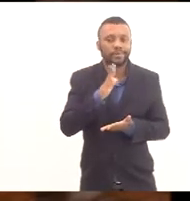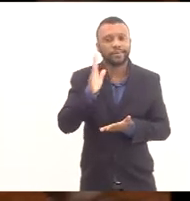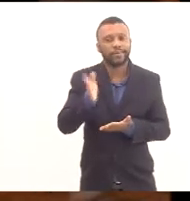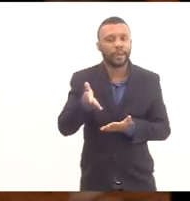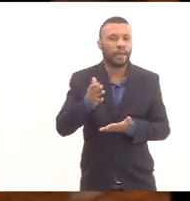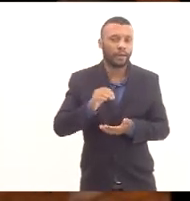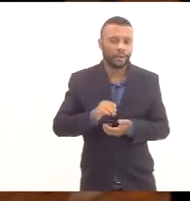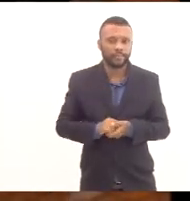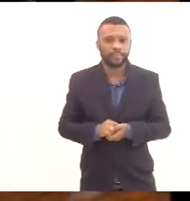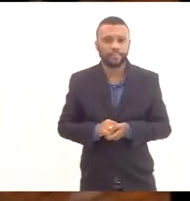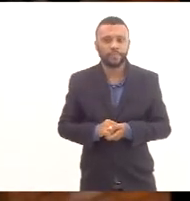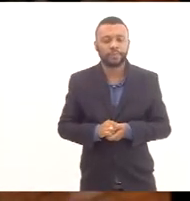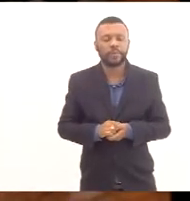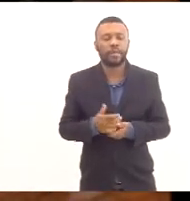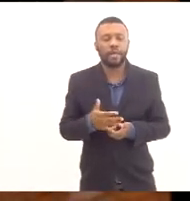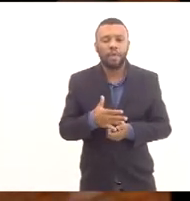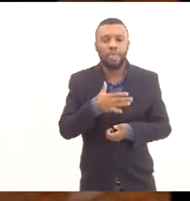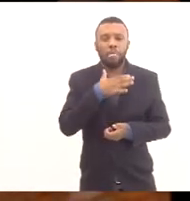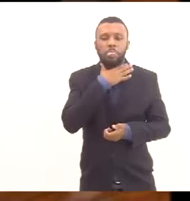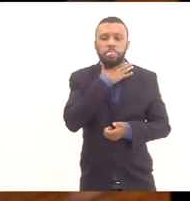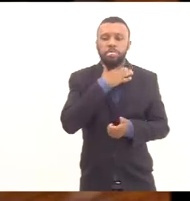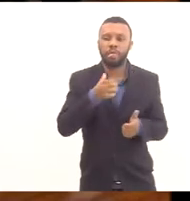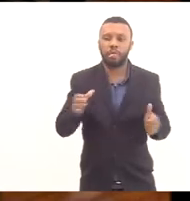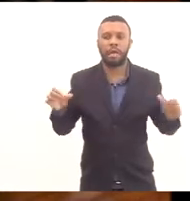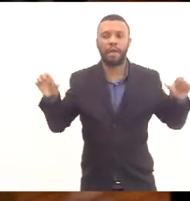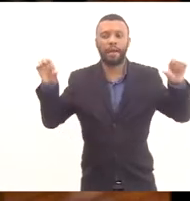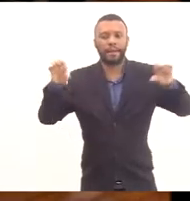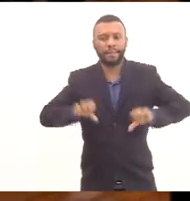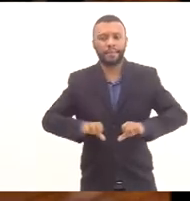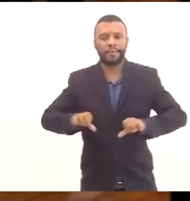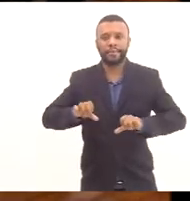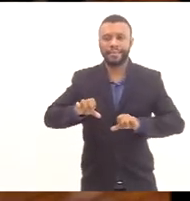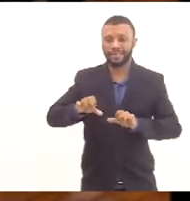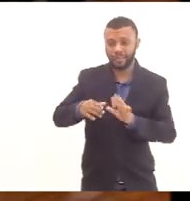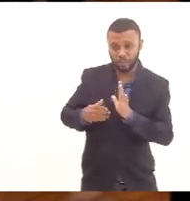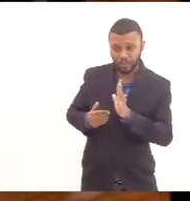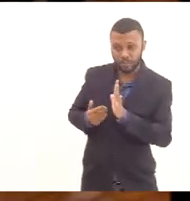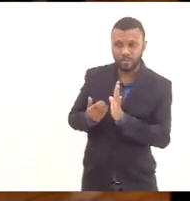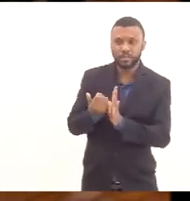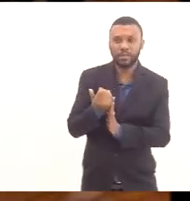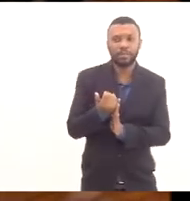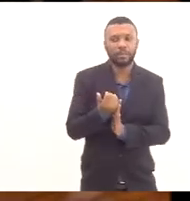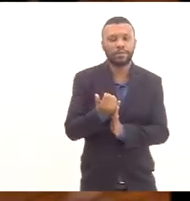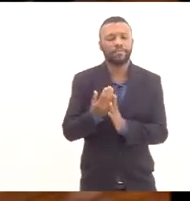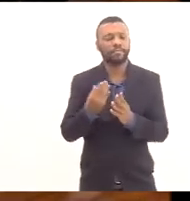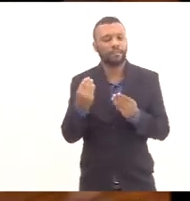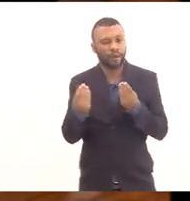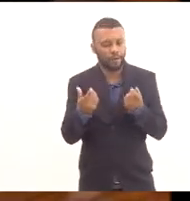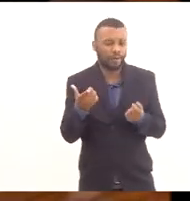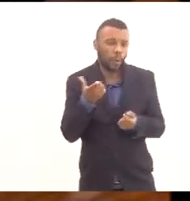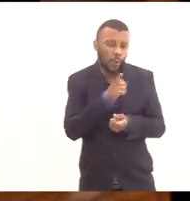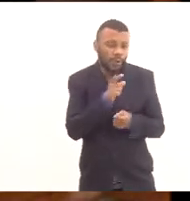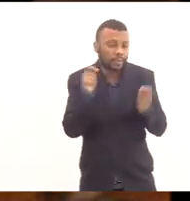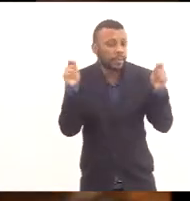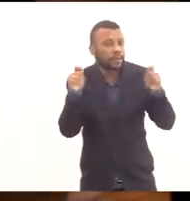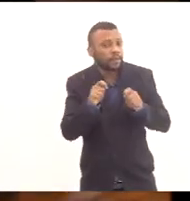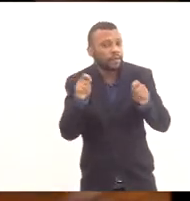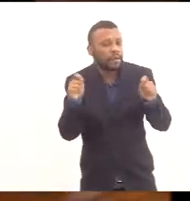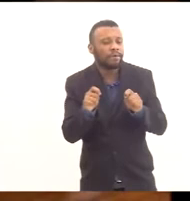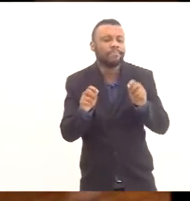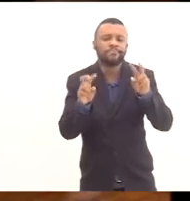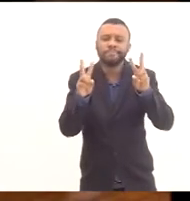enfim a crise né dos primeiros dias foi contornada entre